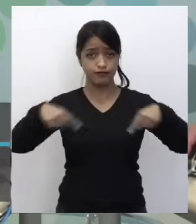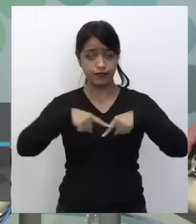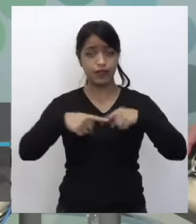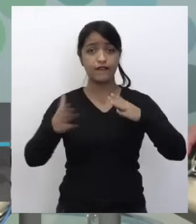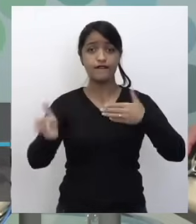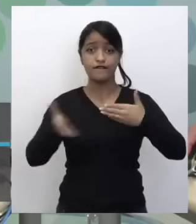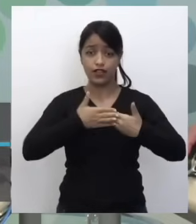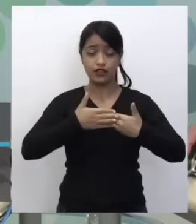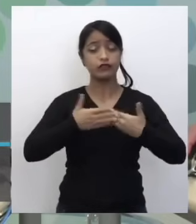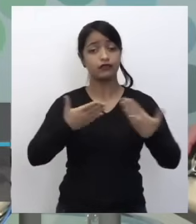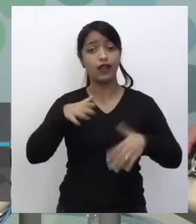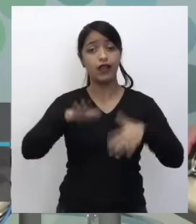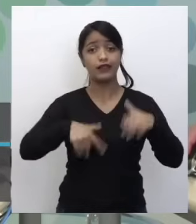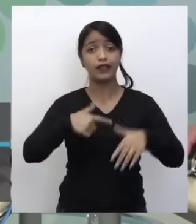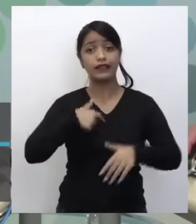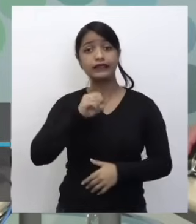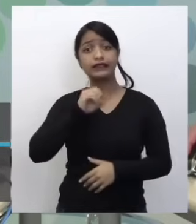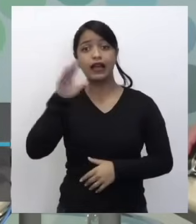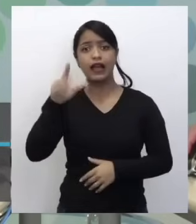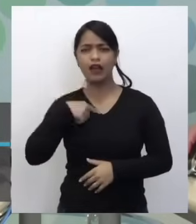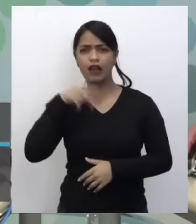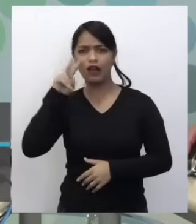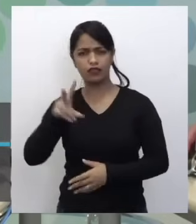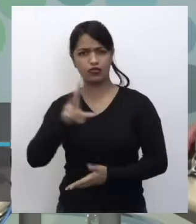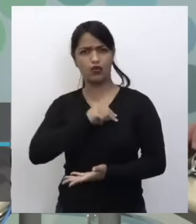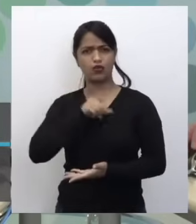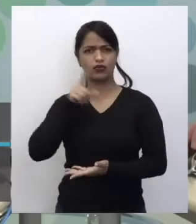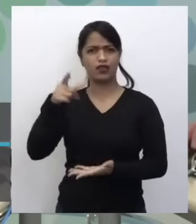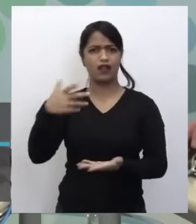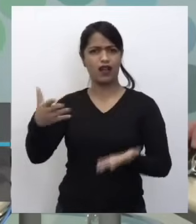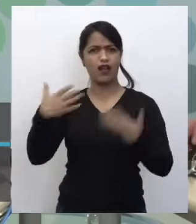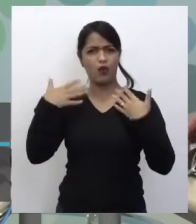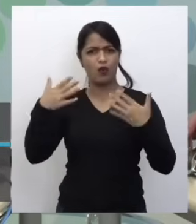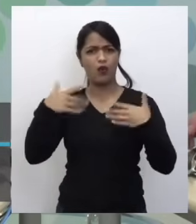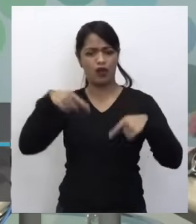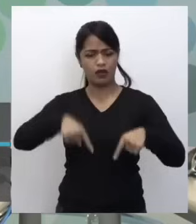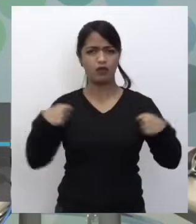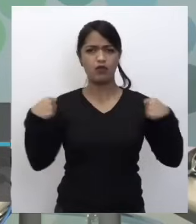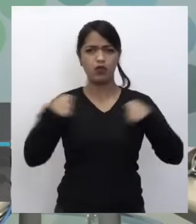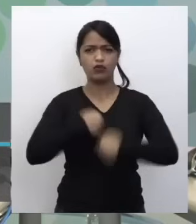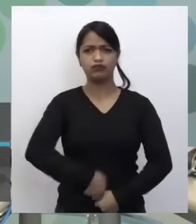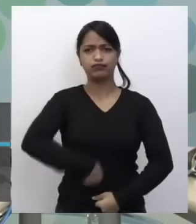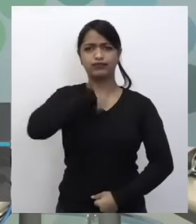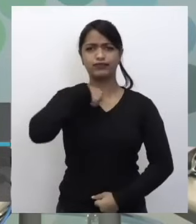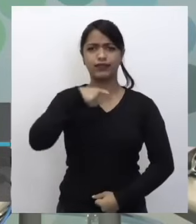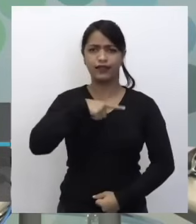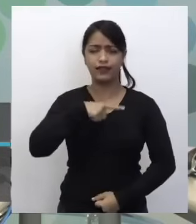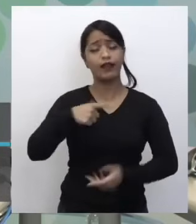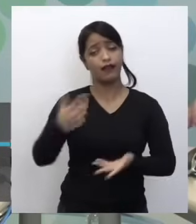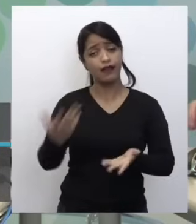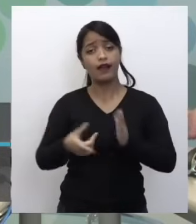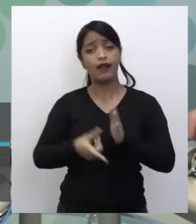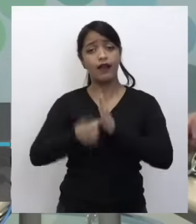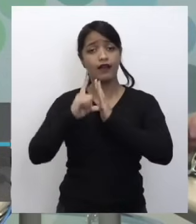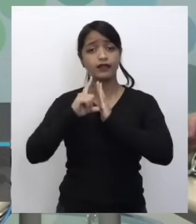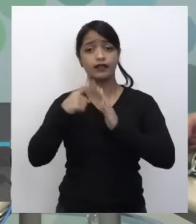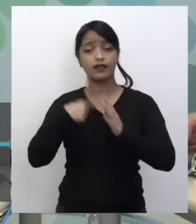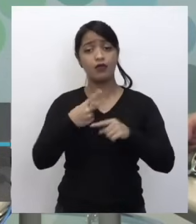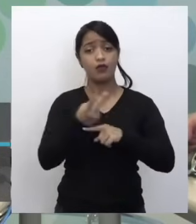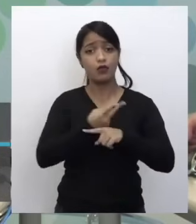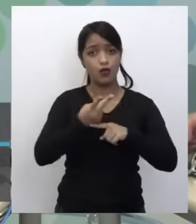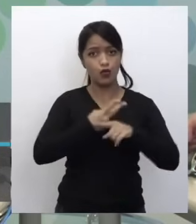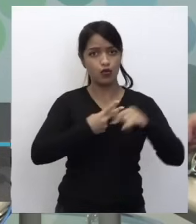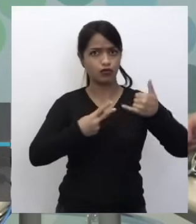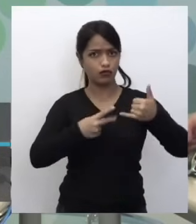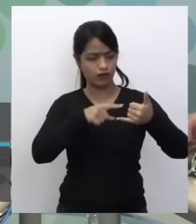hora que a gente sai do estúdio, tá, nossa, um calor e a gente tá de blusa, né? Então, eu sempre dou uma olhadinha ali. Então, olha que